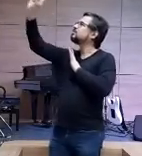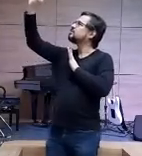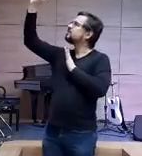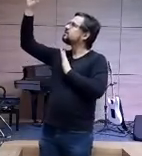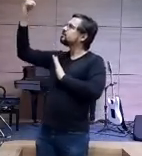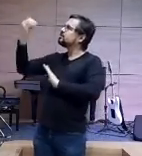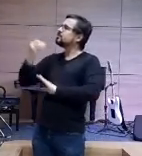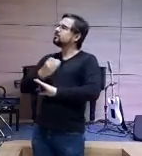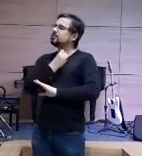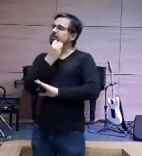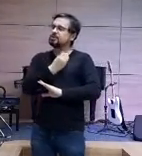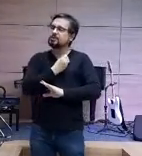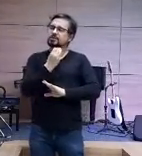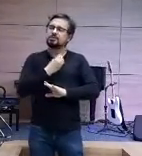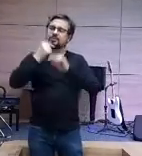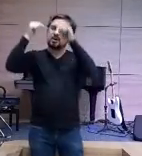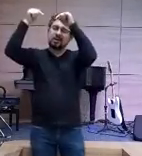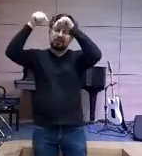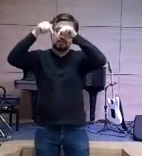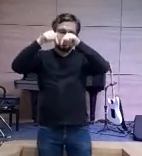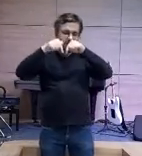o Isaac